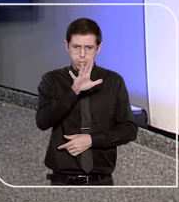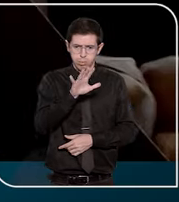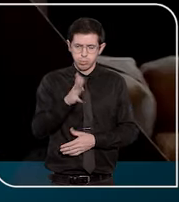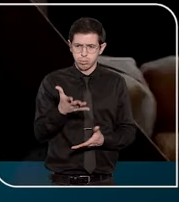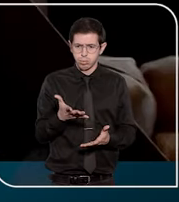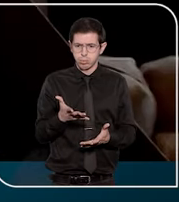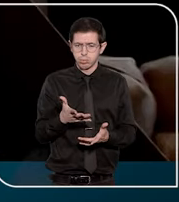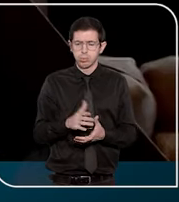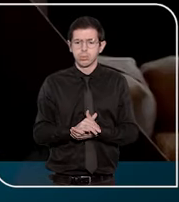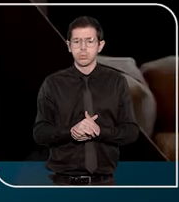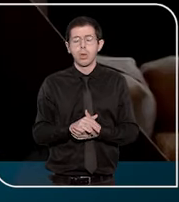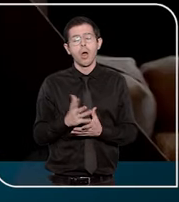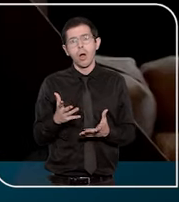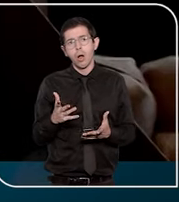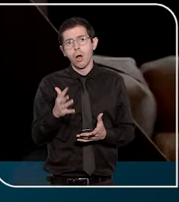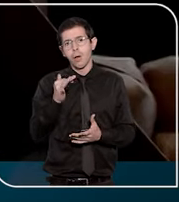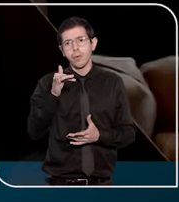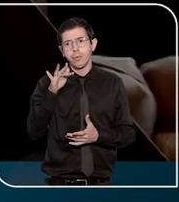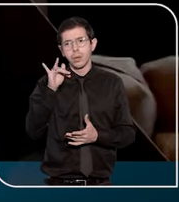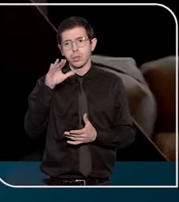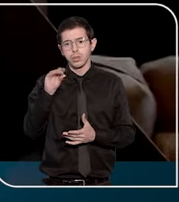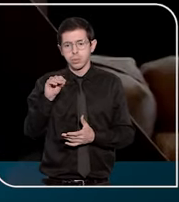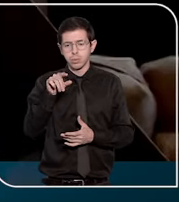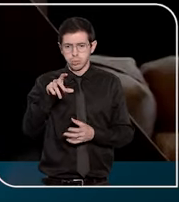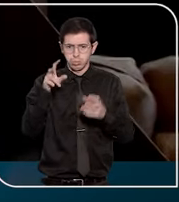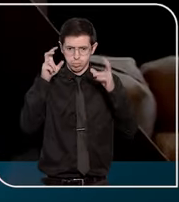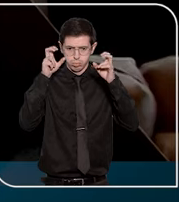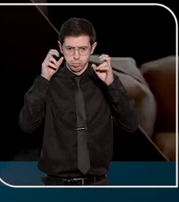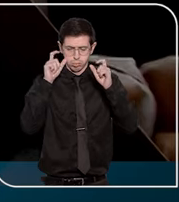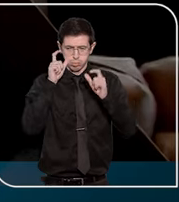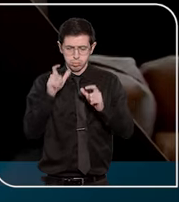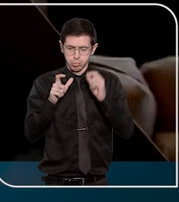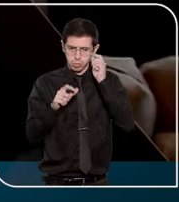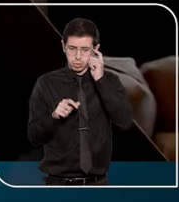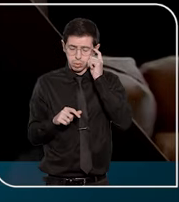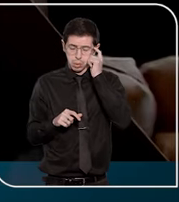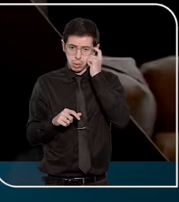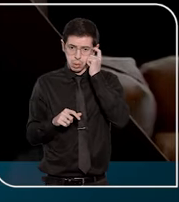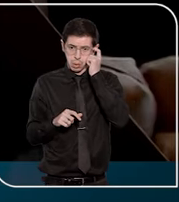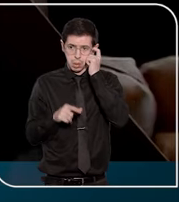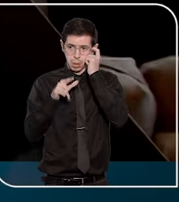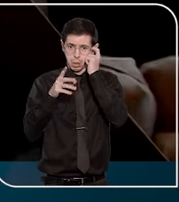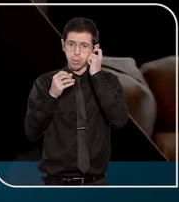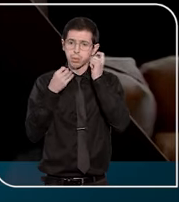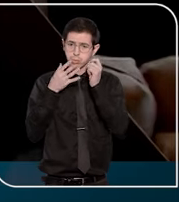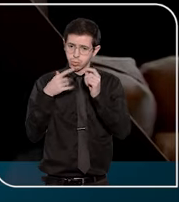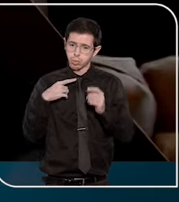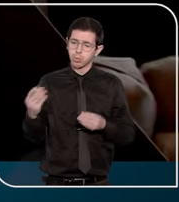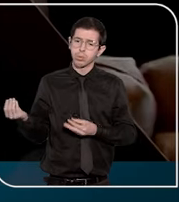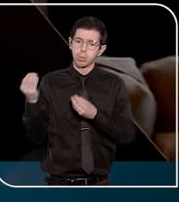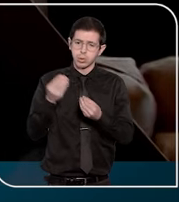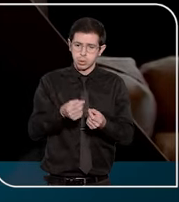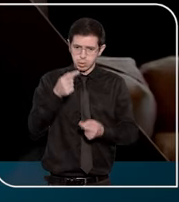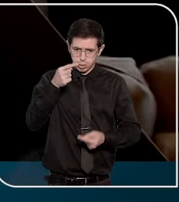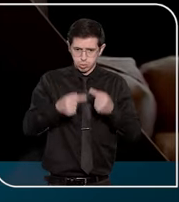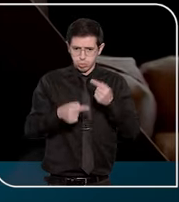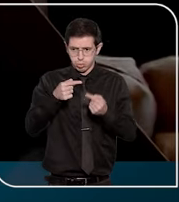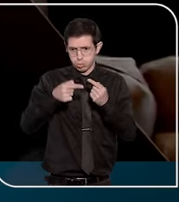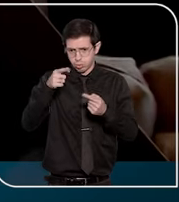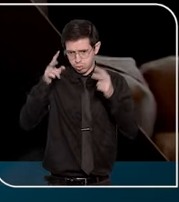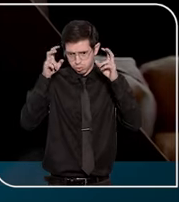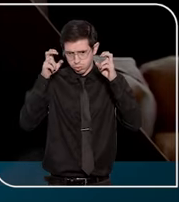Ó, Fátima, que questão interessante, viu? Esse tema mesmo, vocês foram muito felizes em trazer a discussão desses temas, que